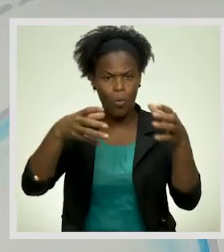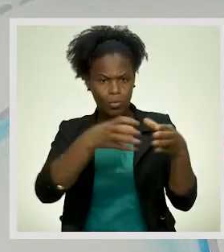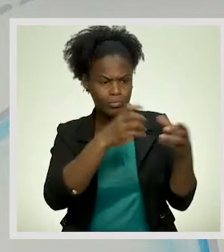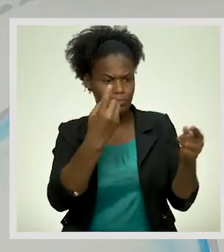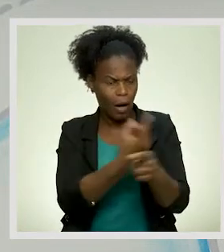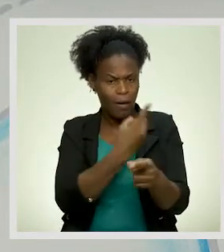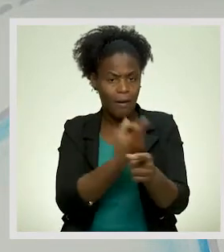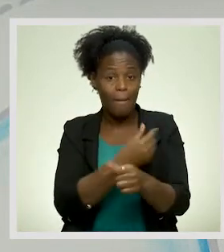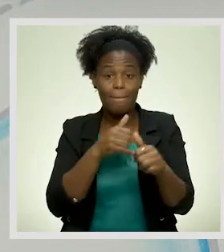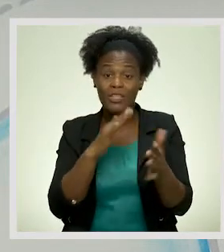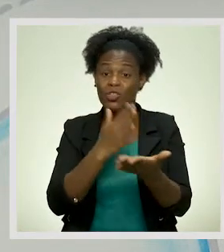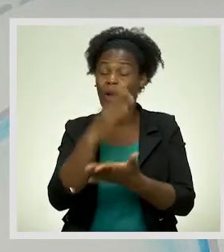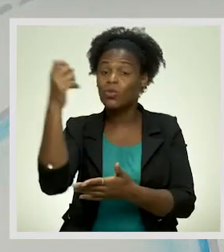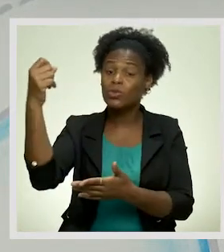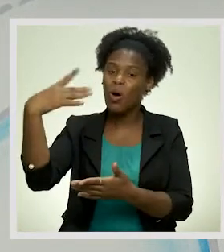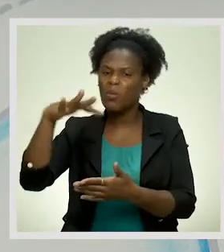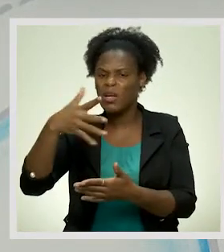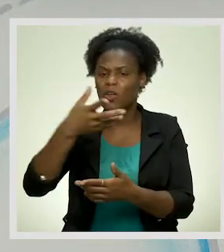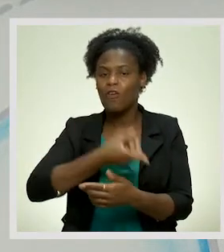Sol tem aproximadamente